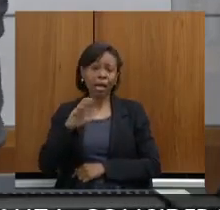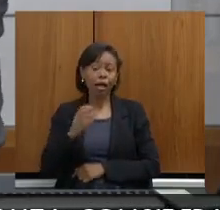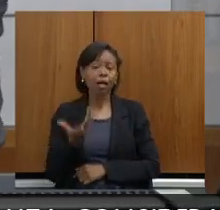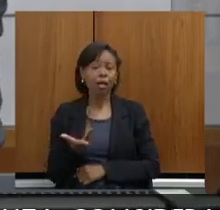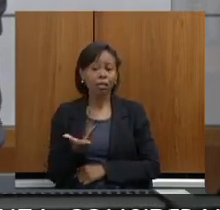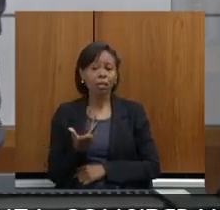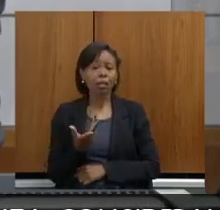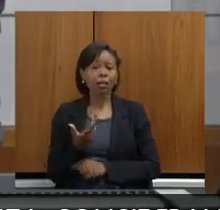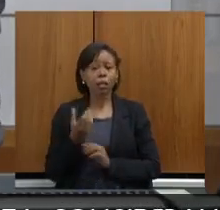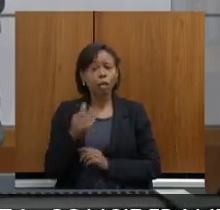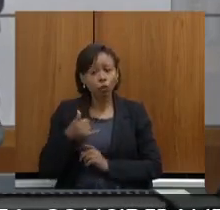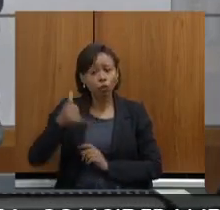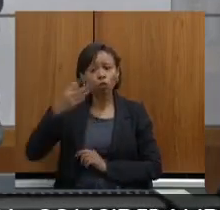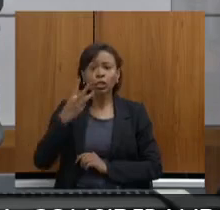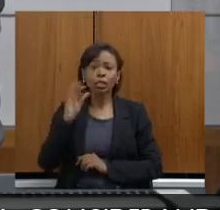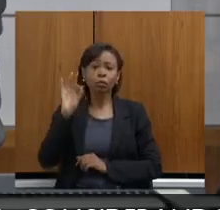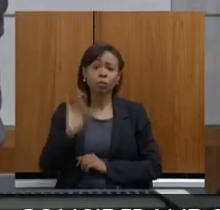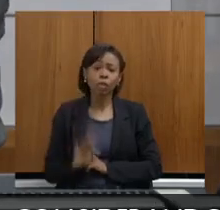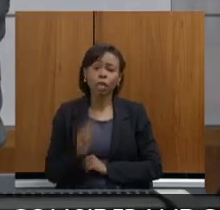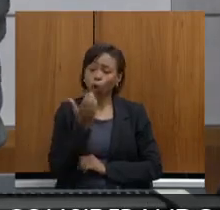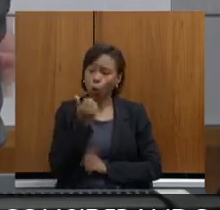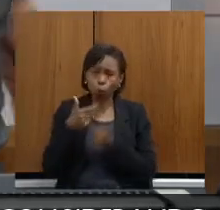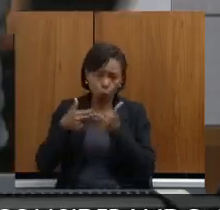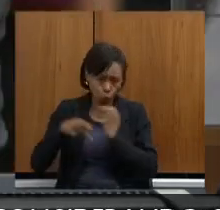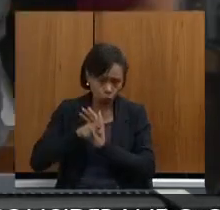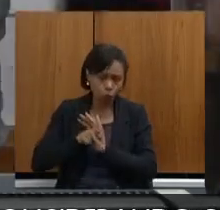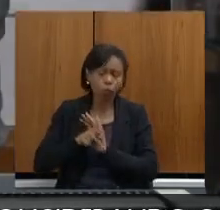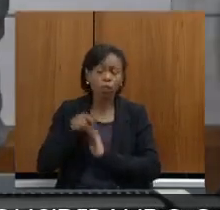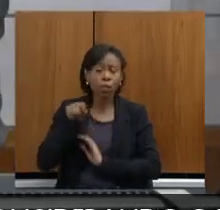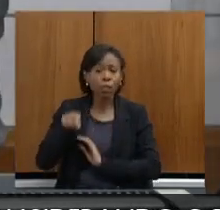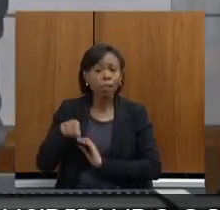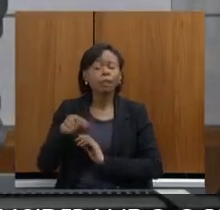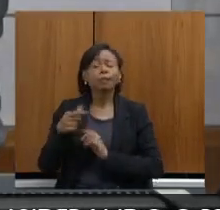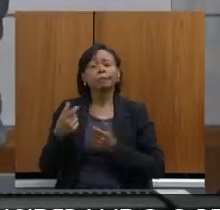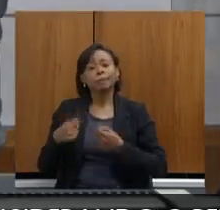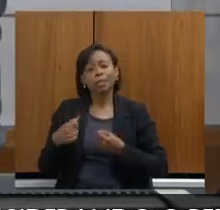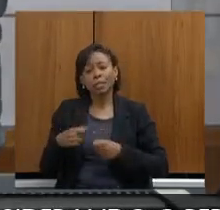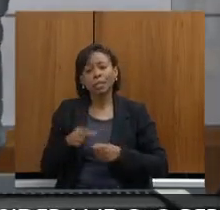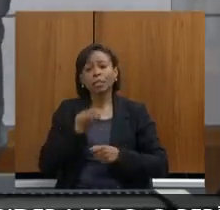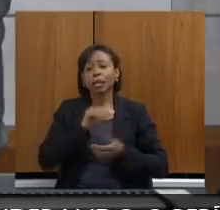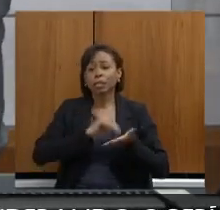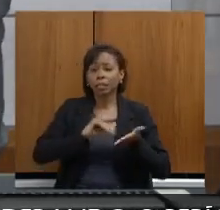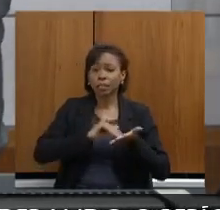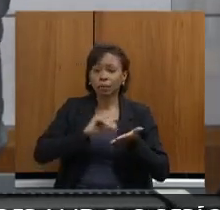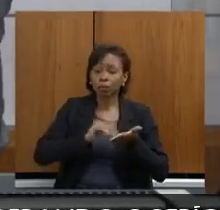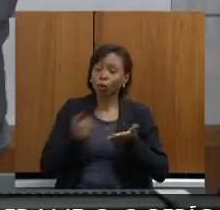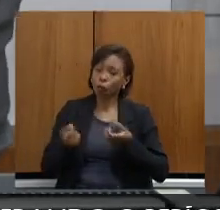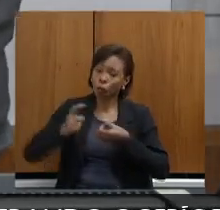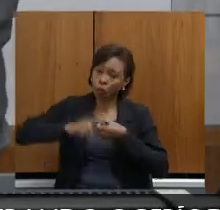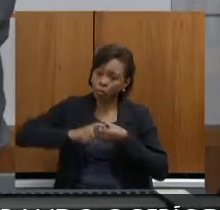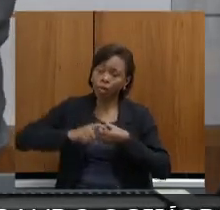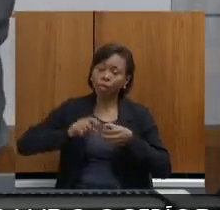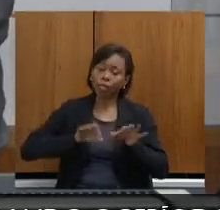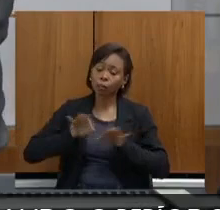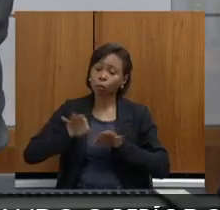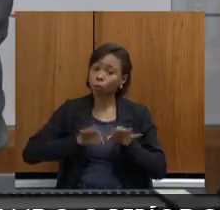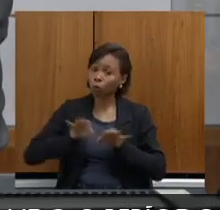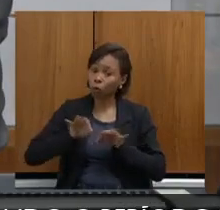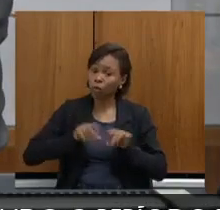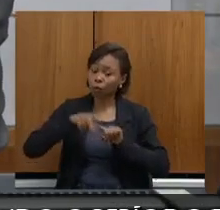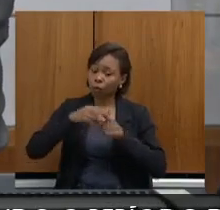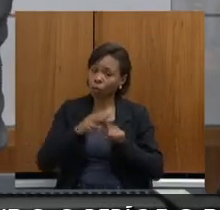alimentação Então nós não precisando que a secretaria volte novamente a esse programa de regularização